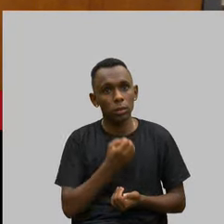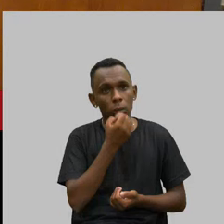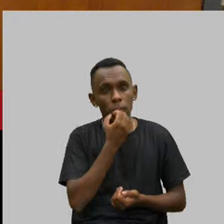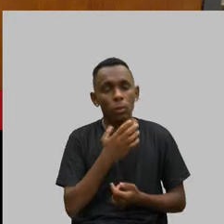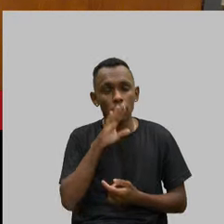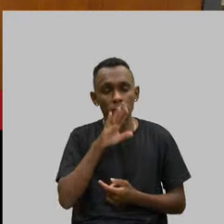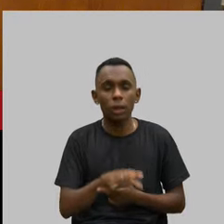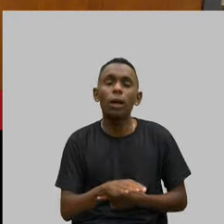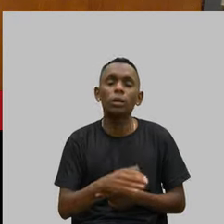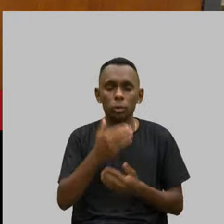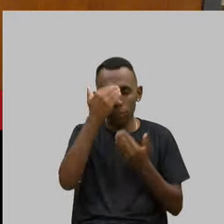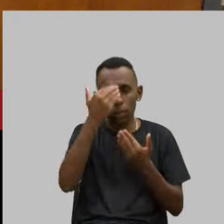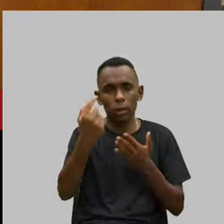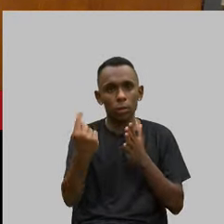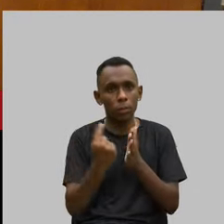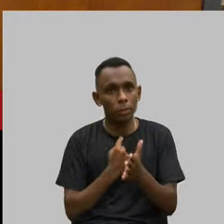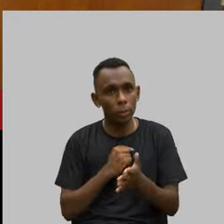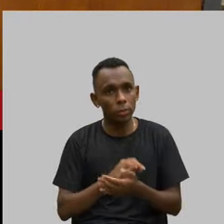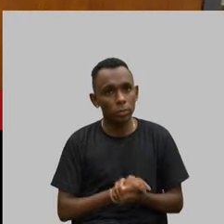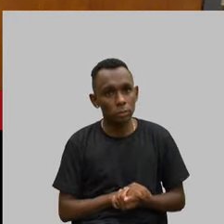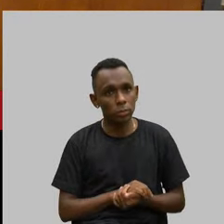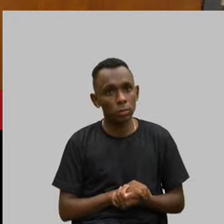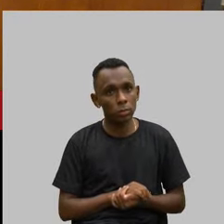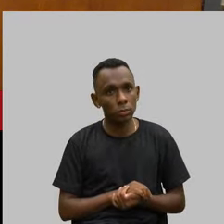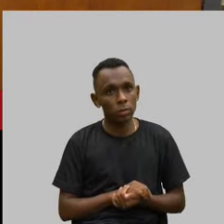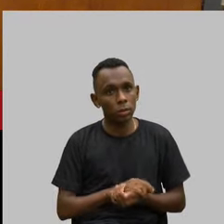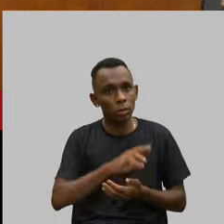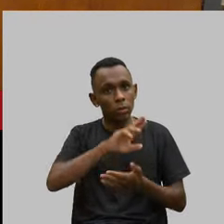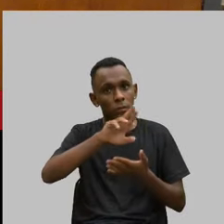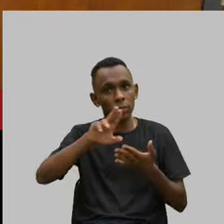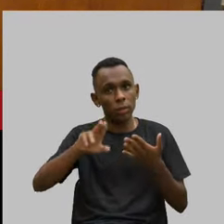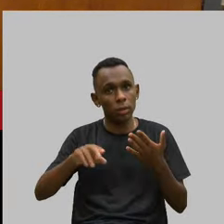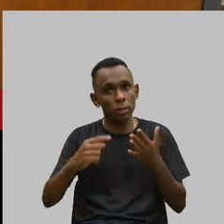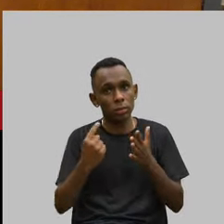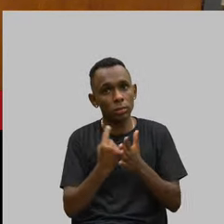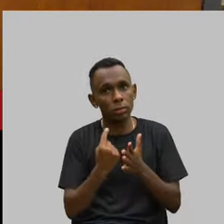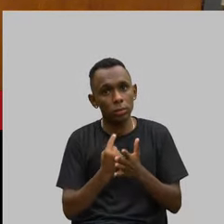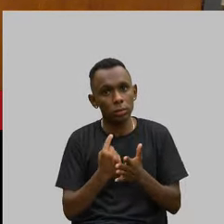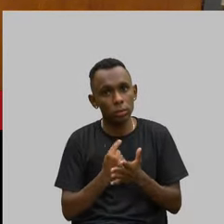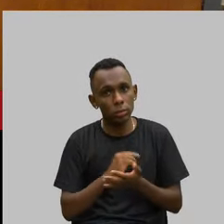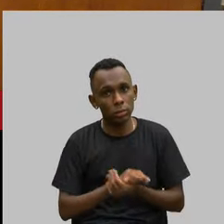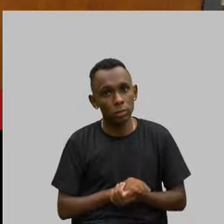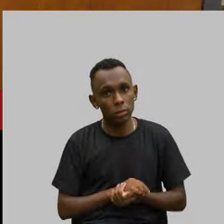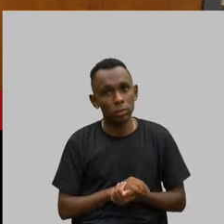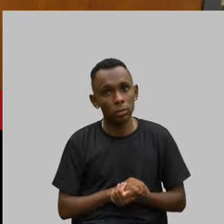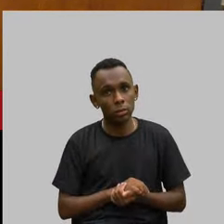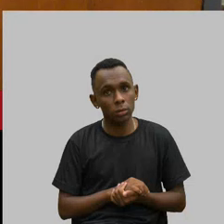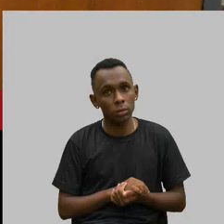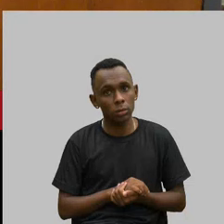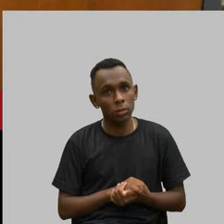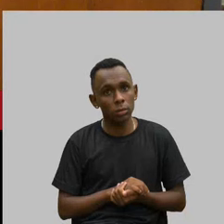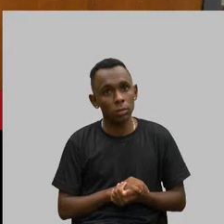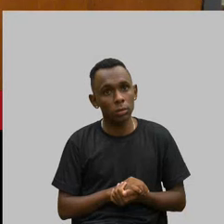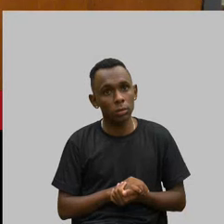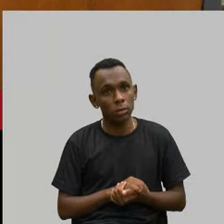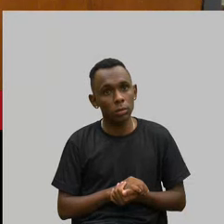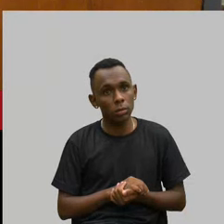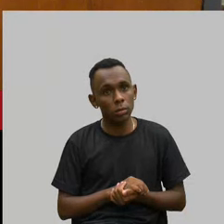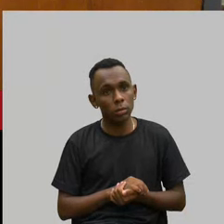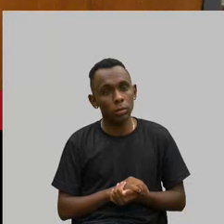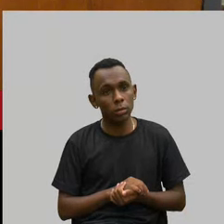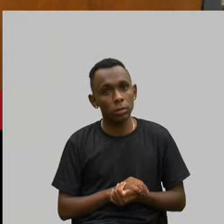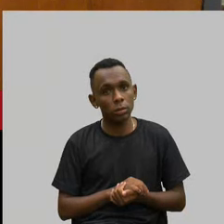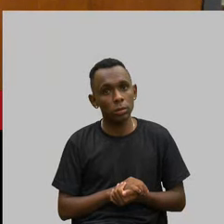perguntas eh bom vou aqui foram várias Tá eu vou tentar pedi para aumentar seu microfone secretário Tá vou falar aqui mais próximo um pouco